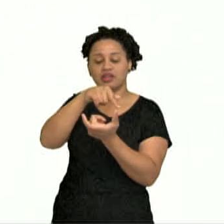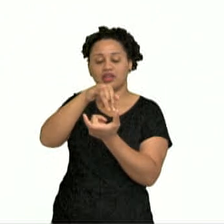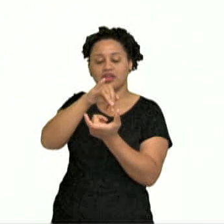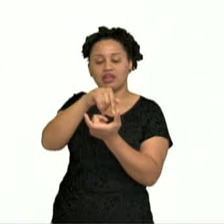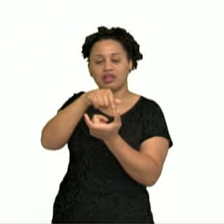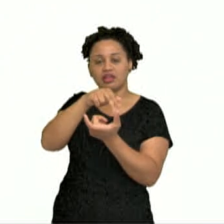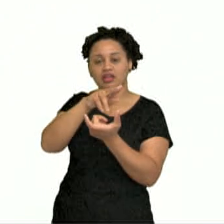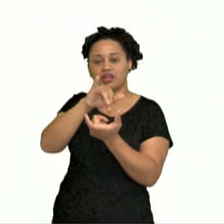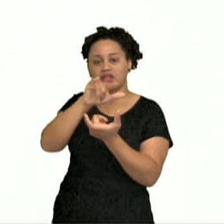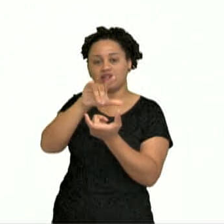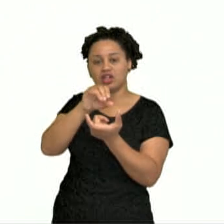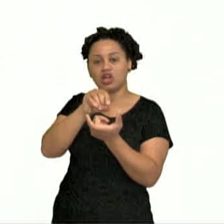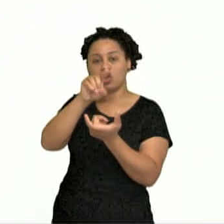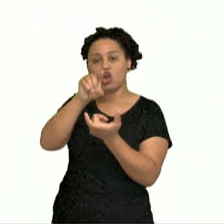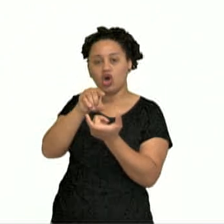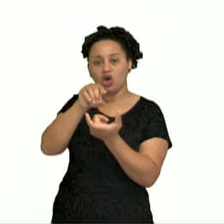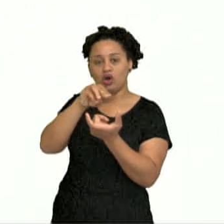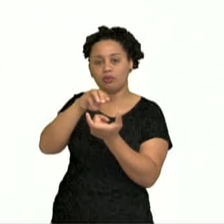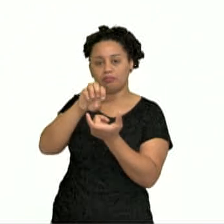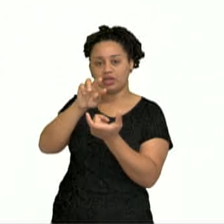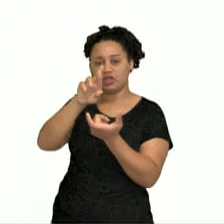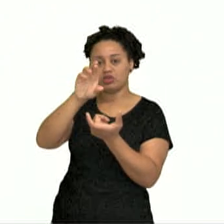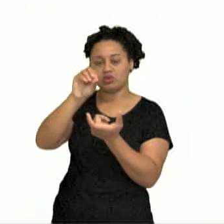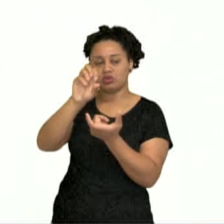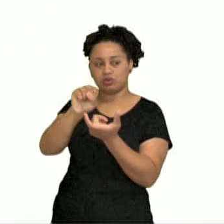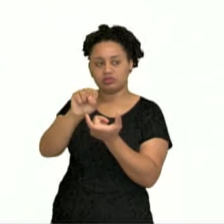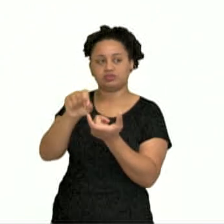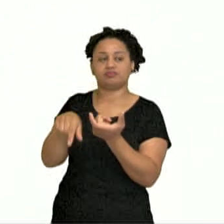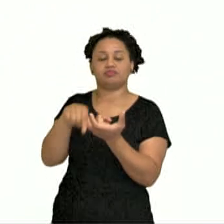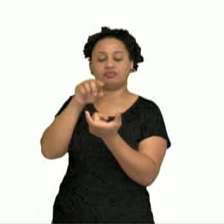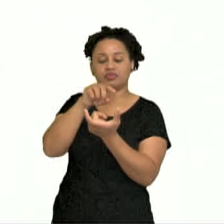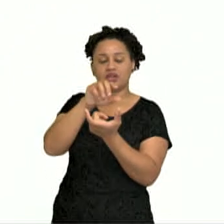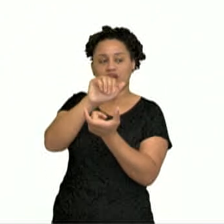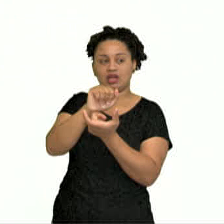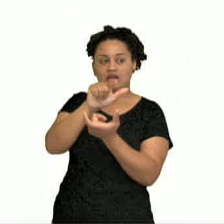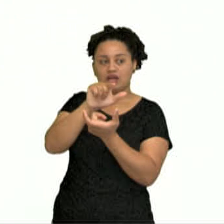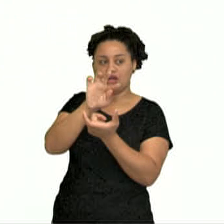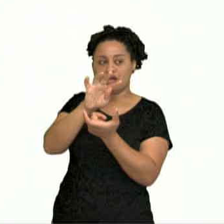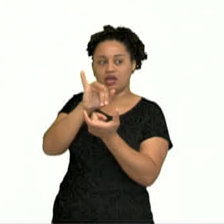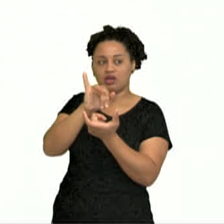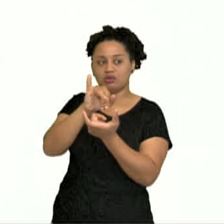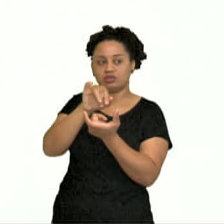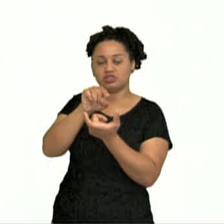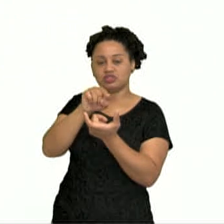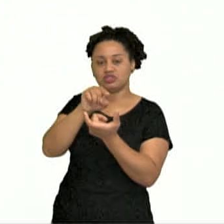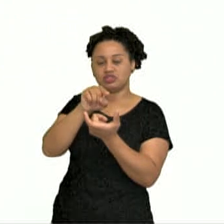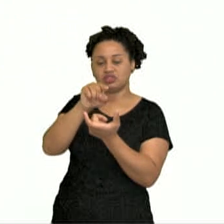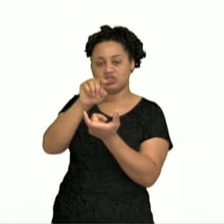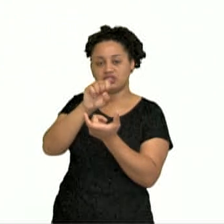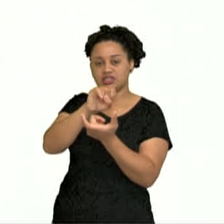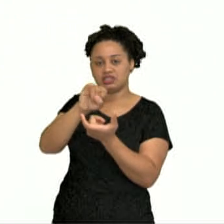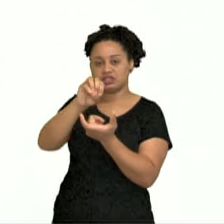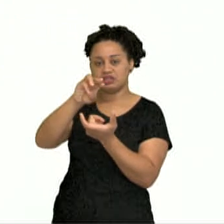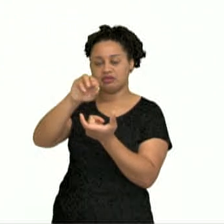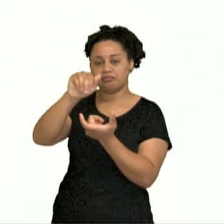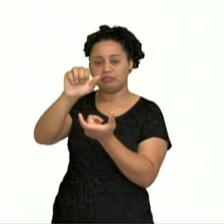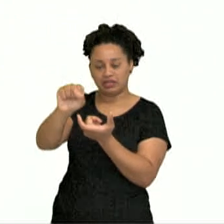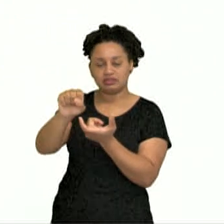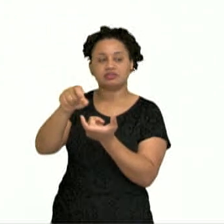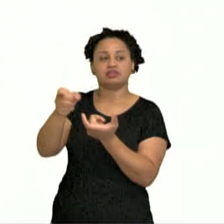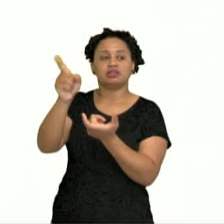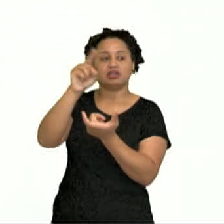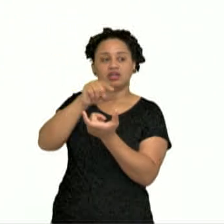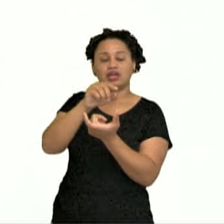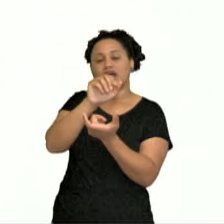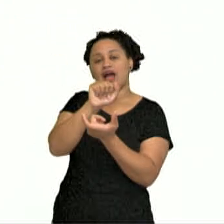quilômetros, altíssimas e árvores, né? Então, isso eu consigo observar dentro destas palavras